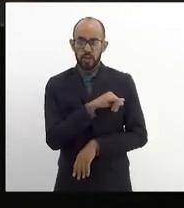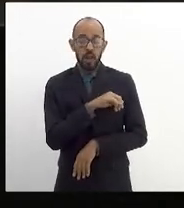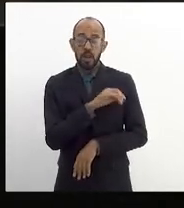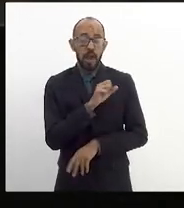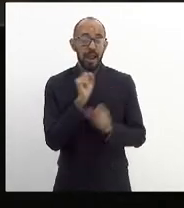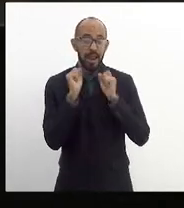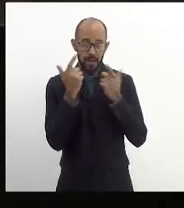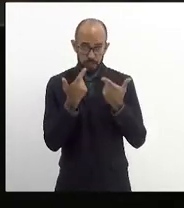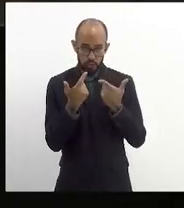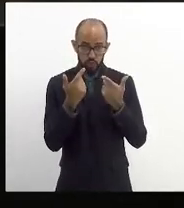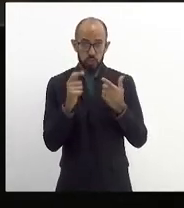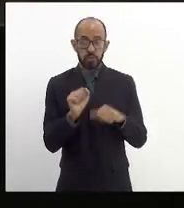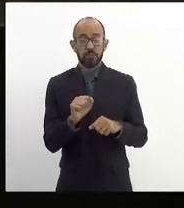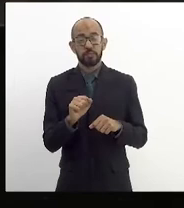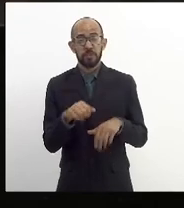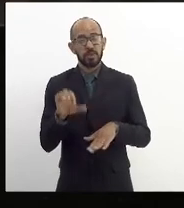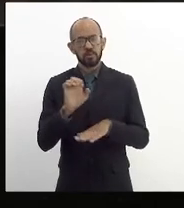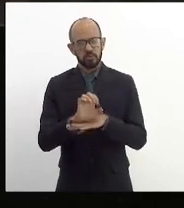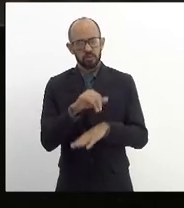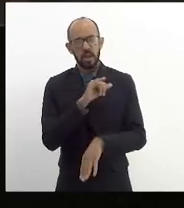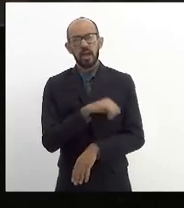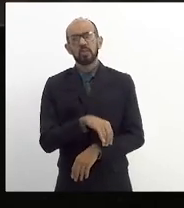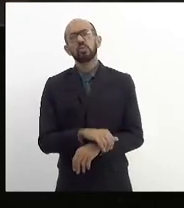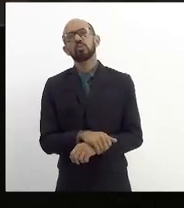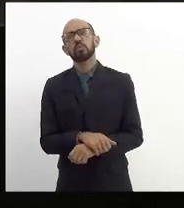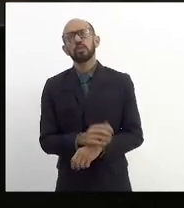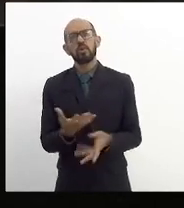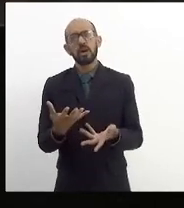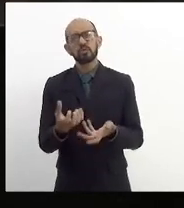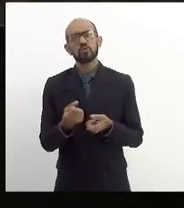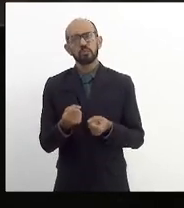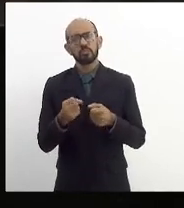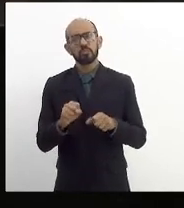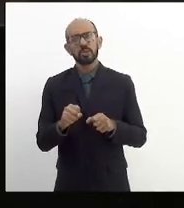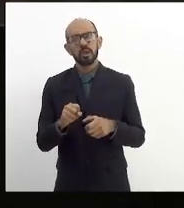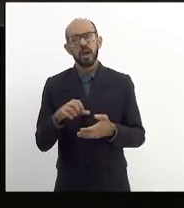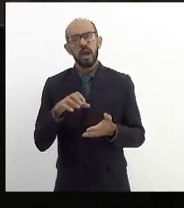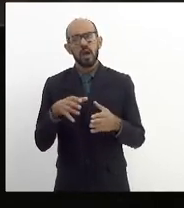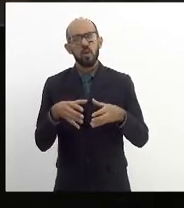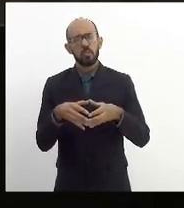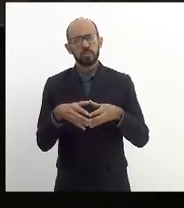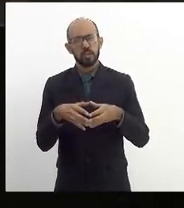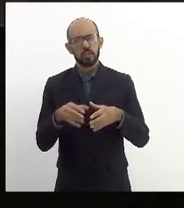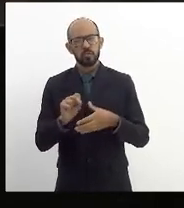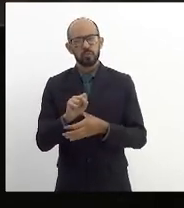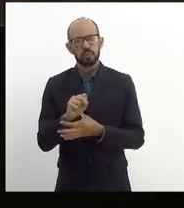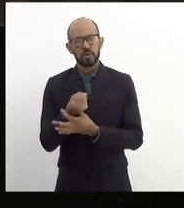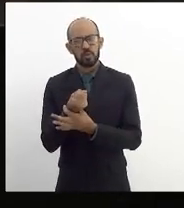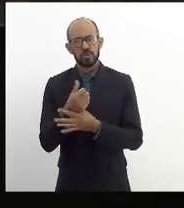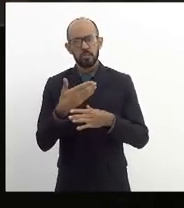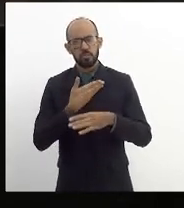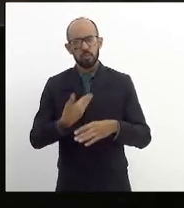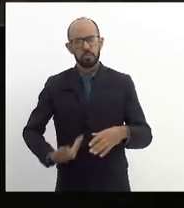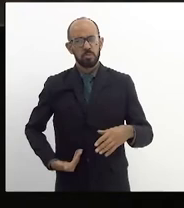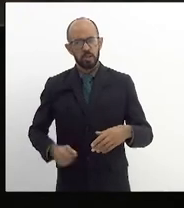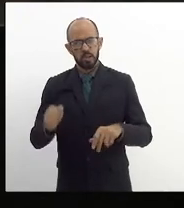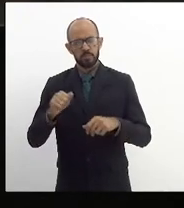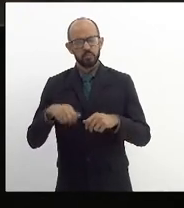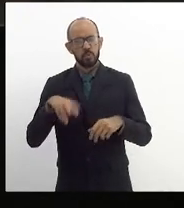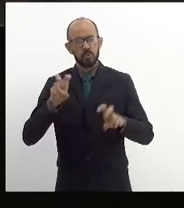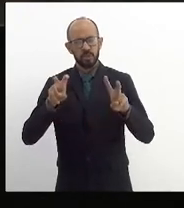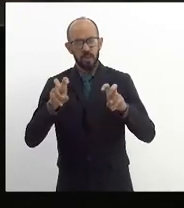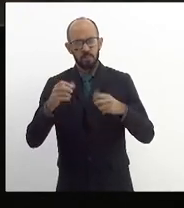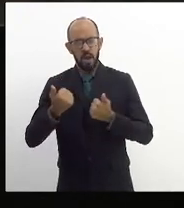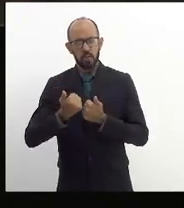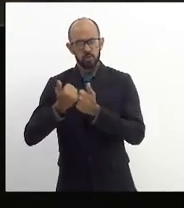2015 E assumir a presidência da comissão de Segurança Pública o tema auxílio-alimentação e sempre foi